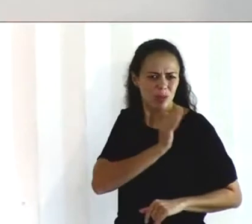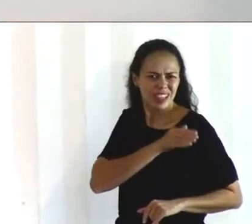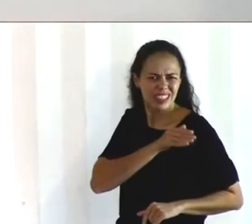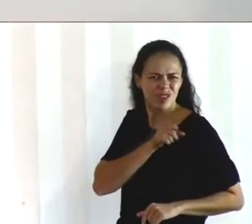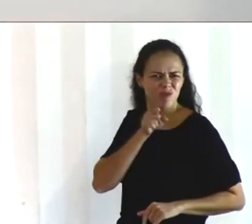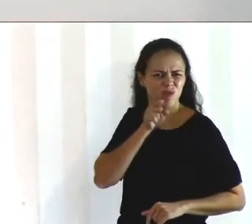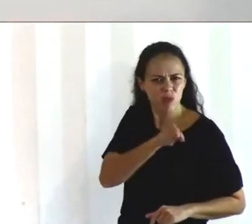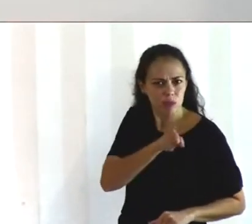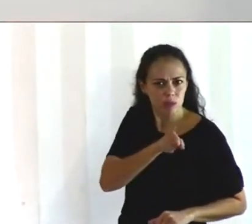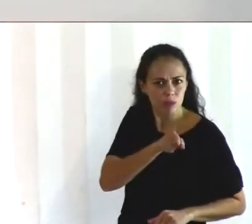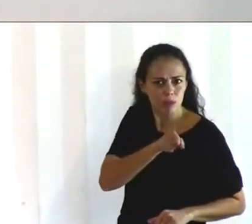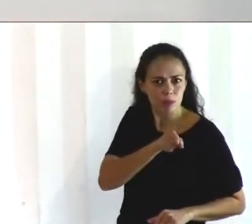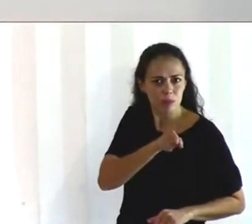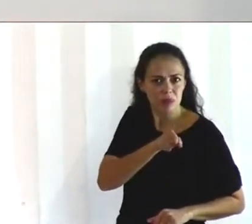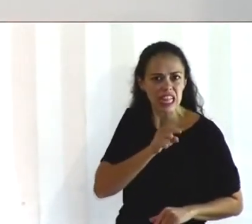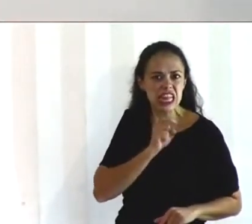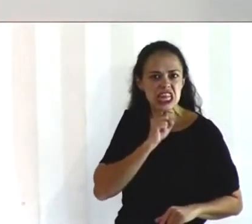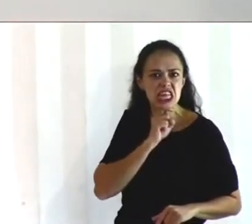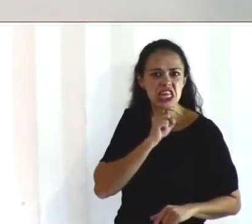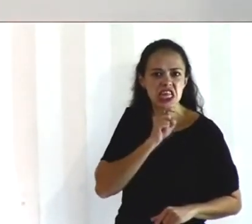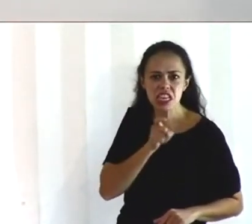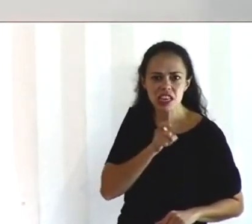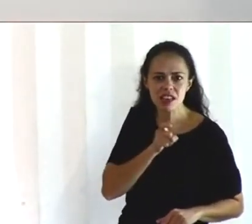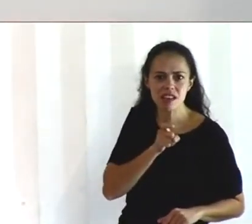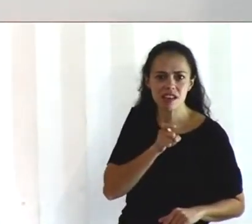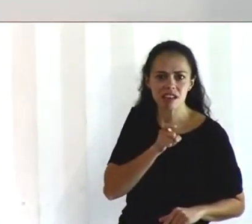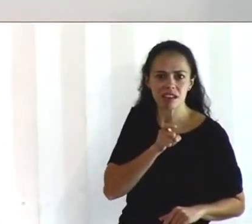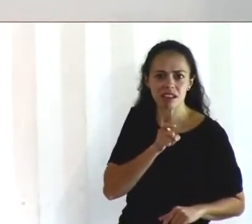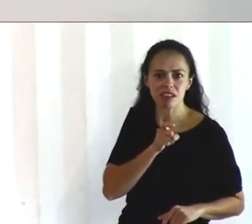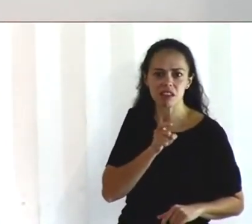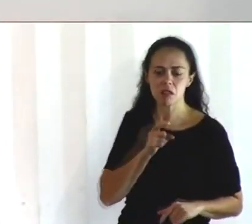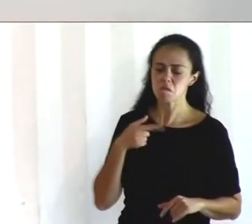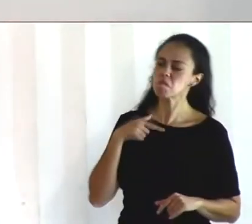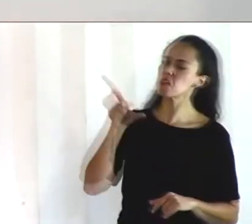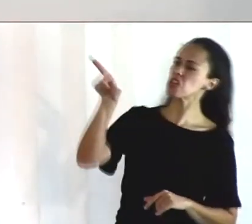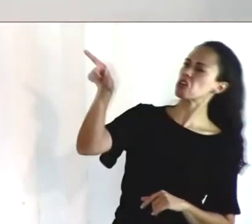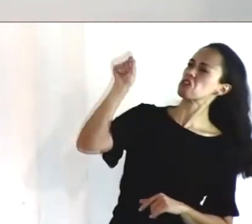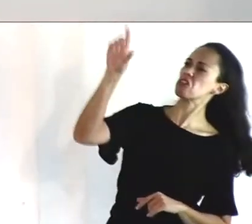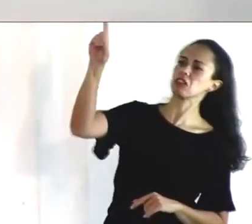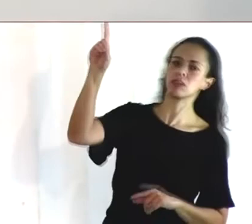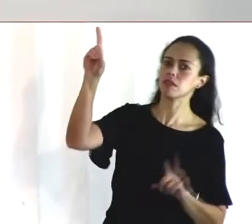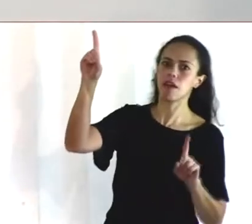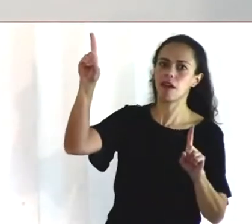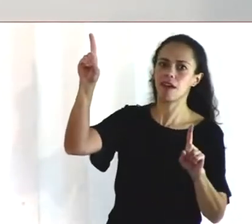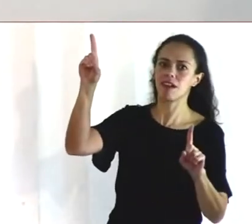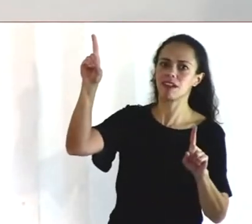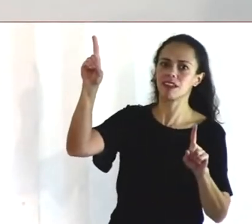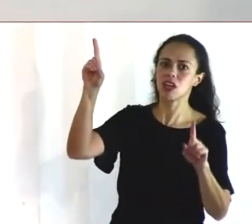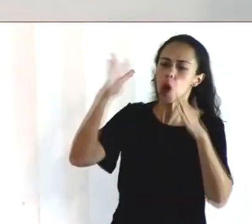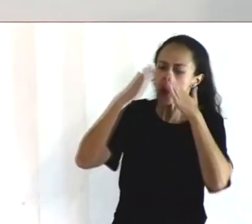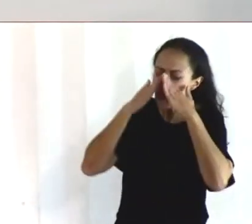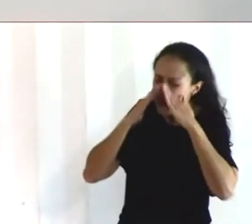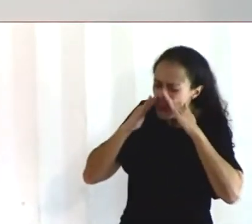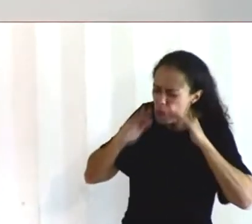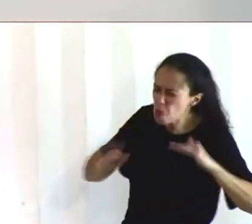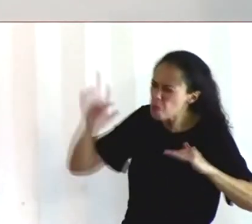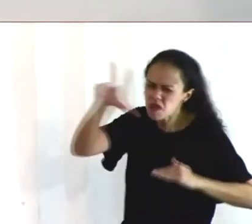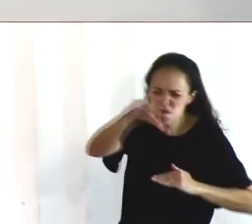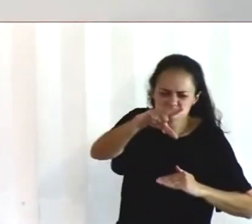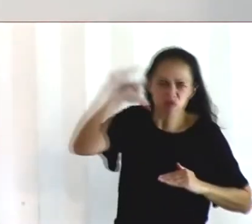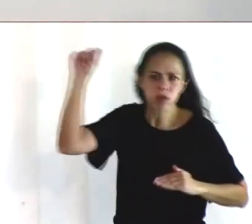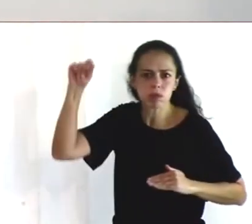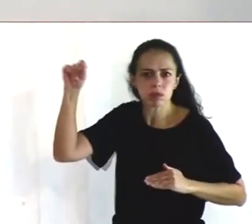se extraviaram, não há um sequer que consiga vislumbrar a glória do Altíssimo, o Santo